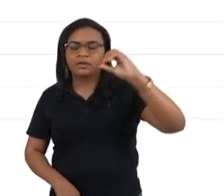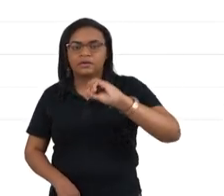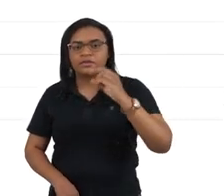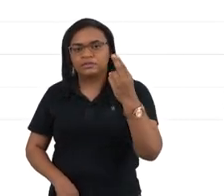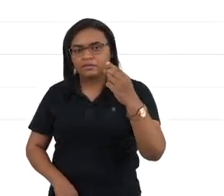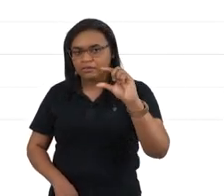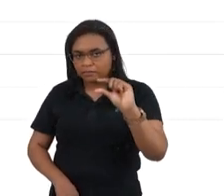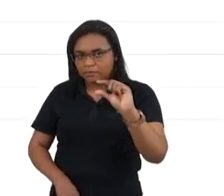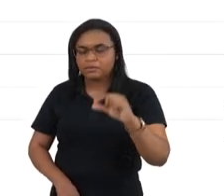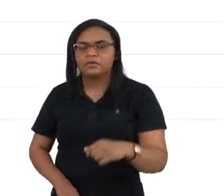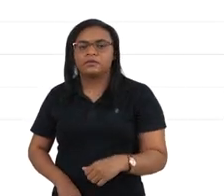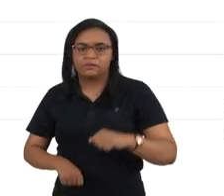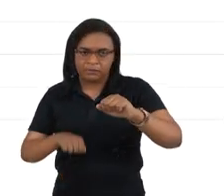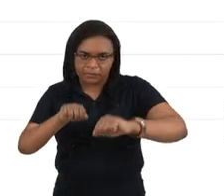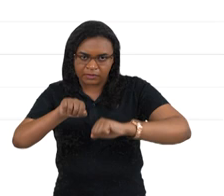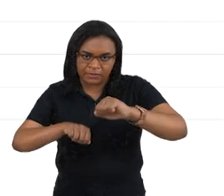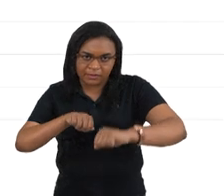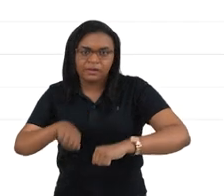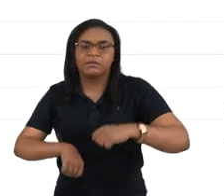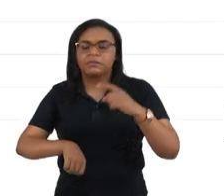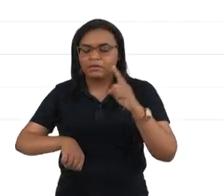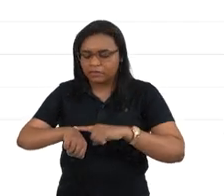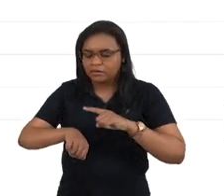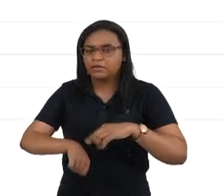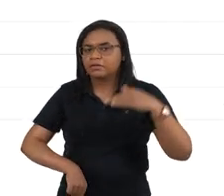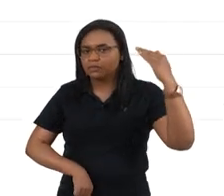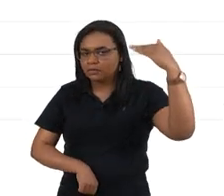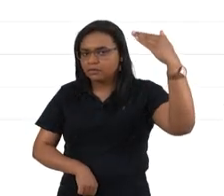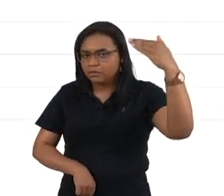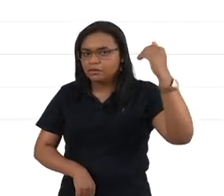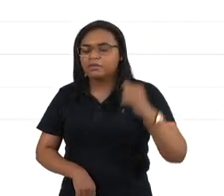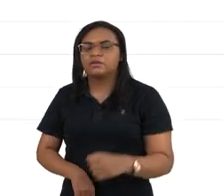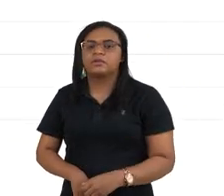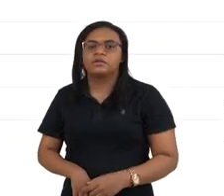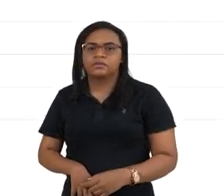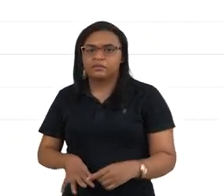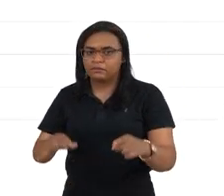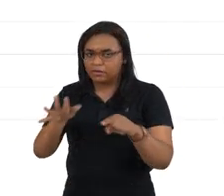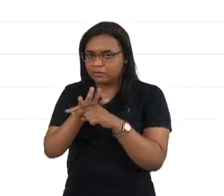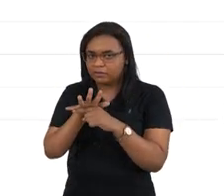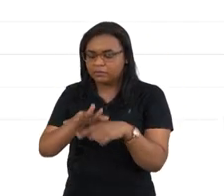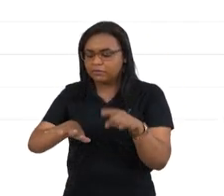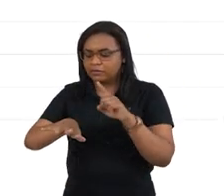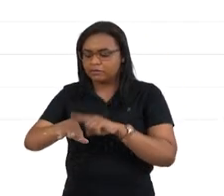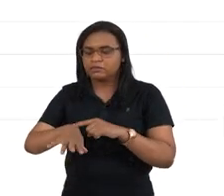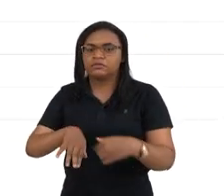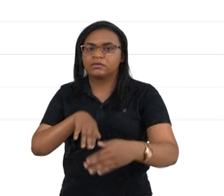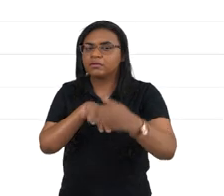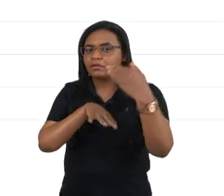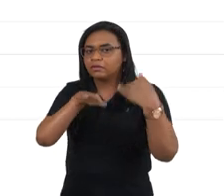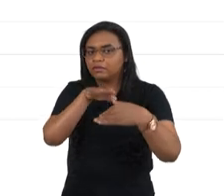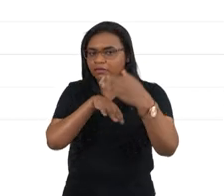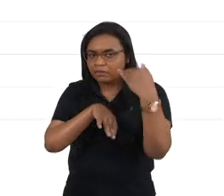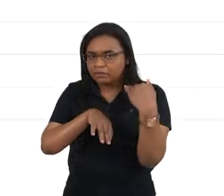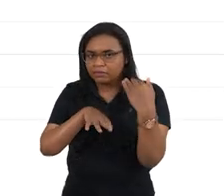Porque eu vou pedalar mais horas. Então, aqui vai ser um número menor do que esse que está aqui. Tá, gente? Vai ser menos tempo. Então, grandeza inversa. Então, nesse caso